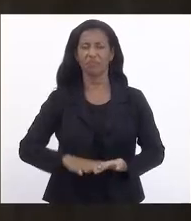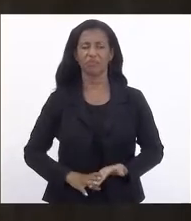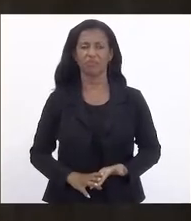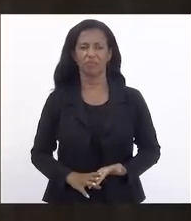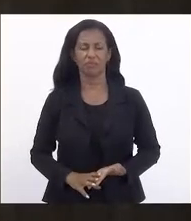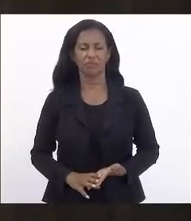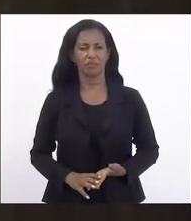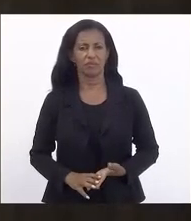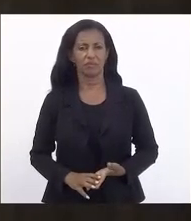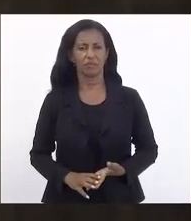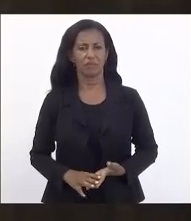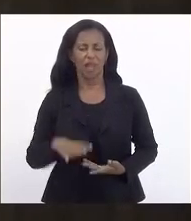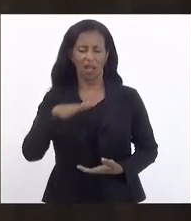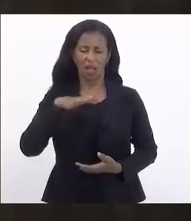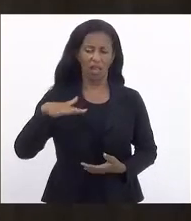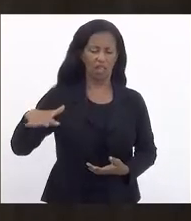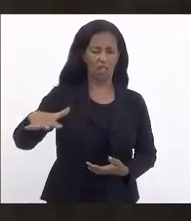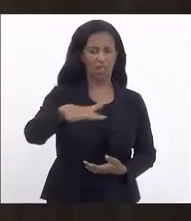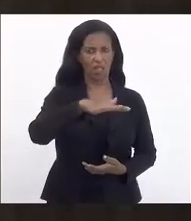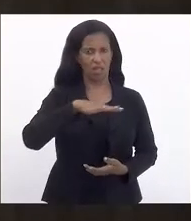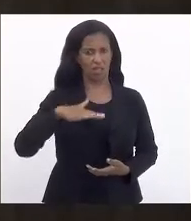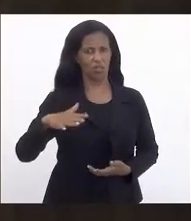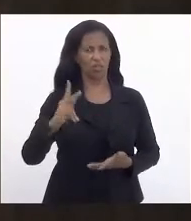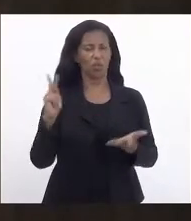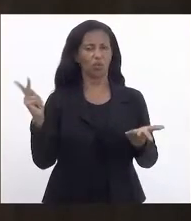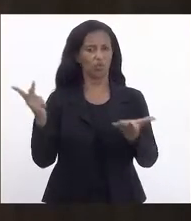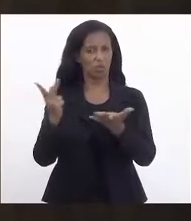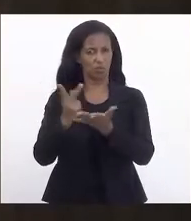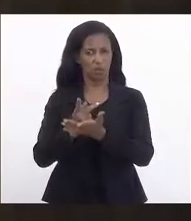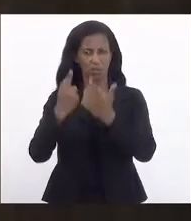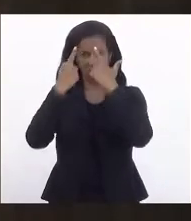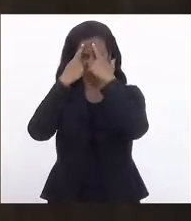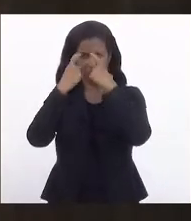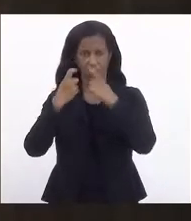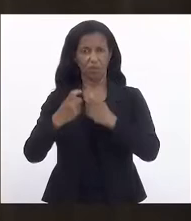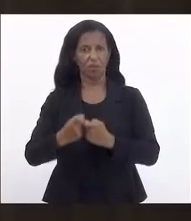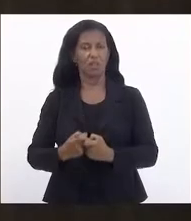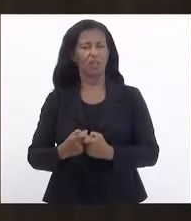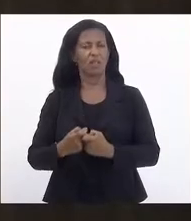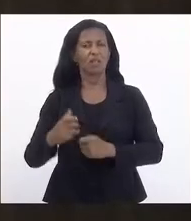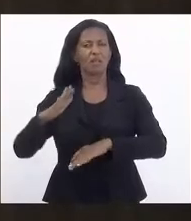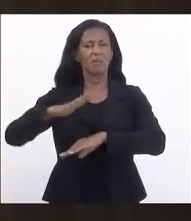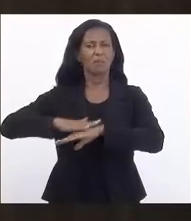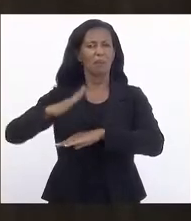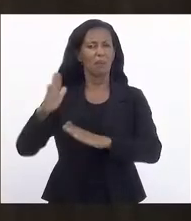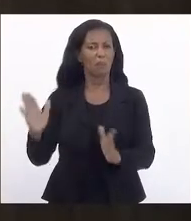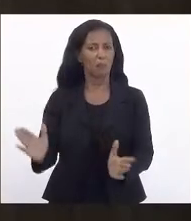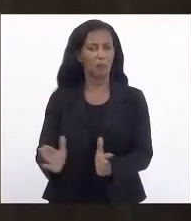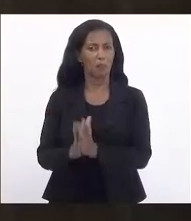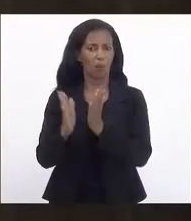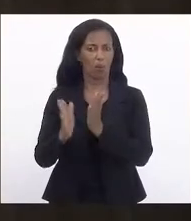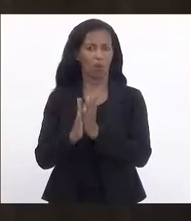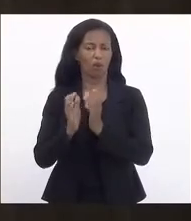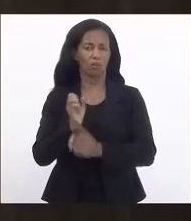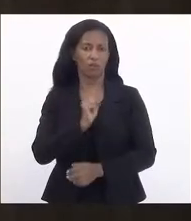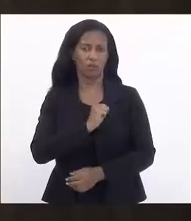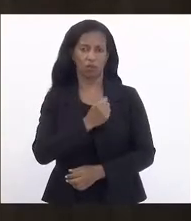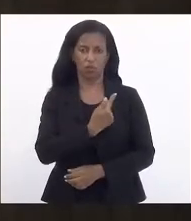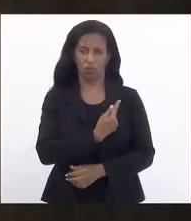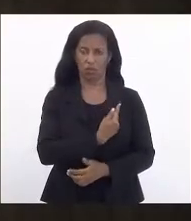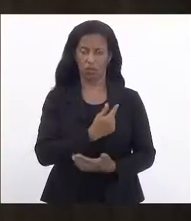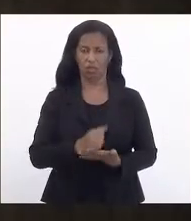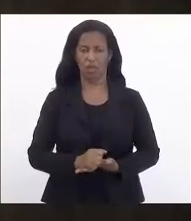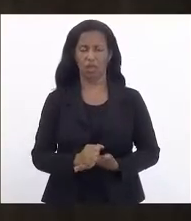a região em que ocorreu essa barbárie é uma das mais pobres de São Gonçalo com